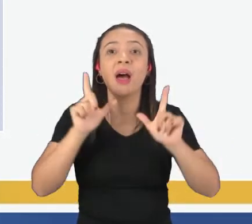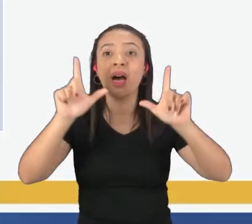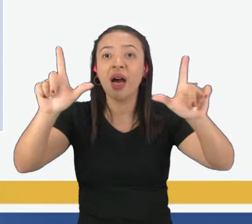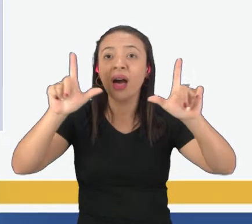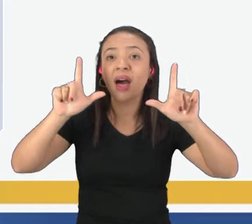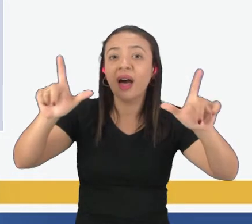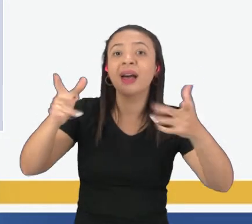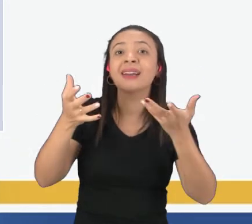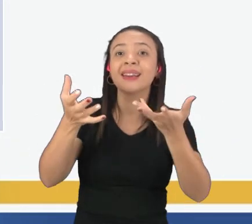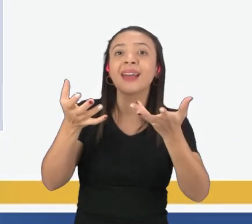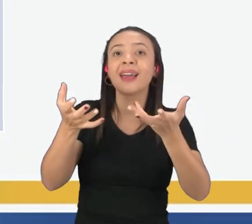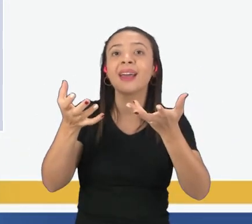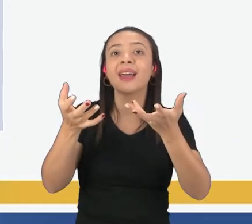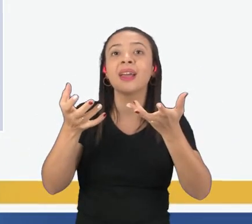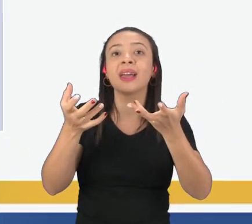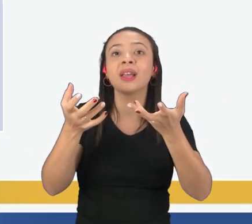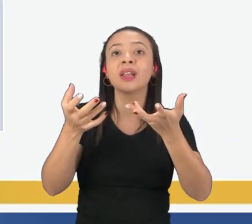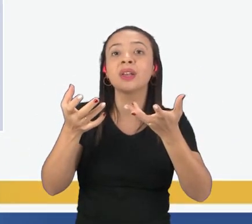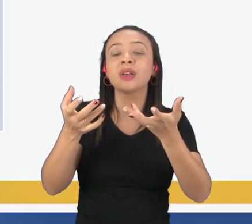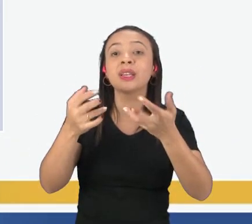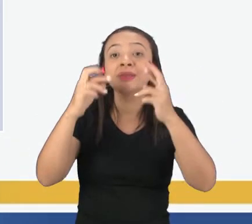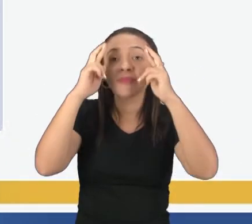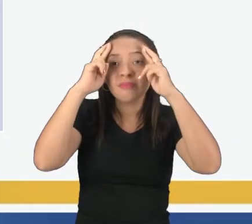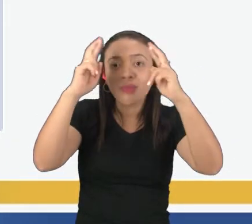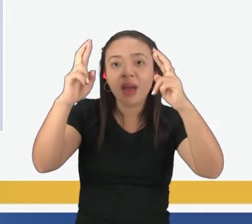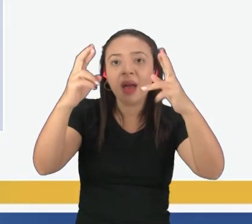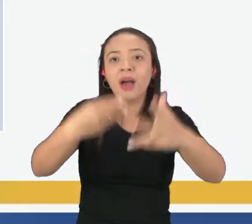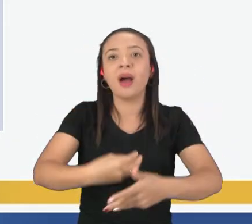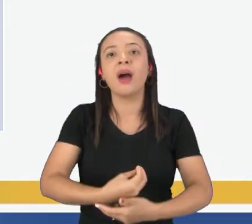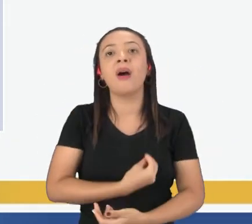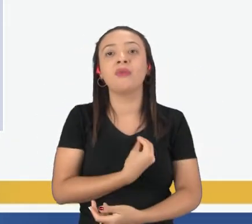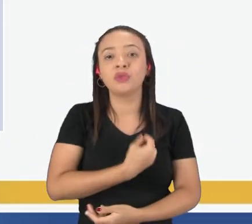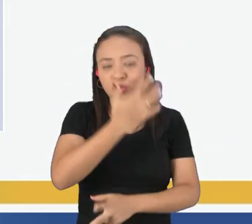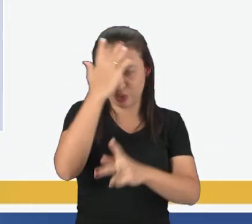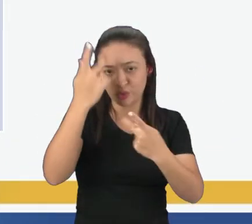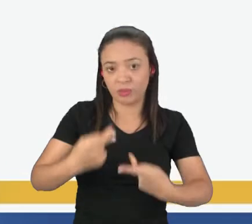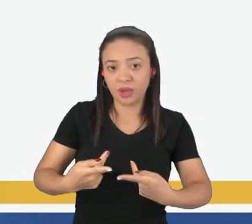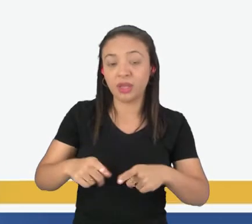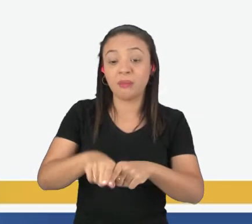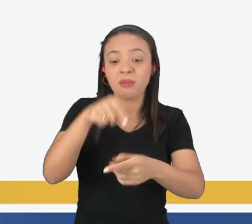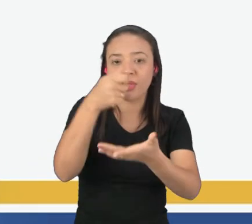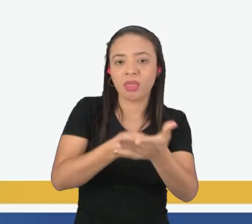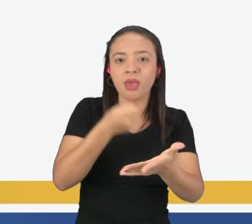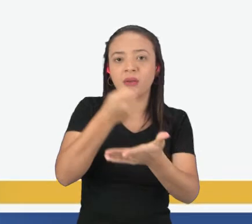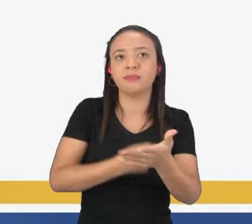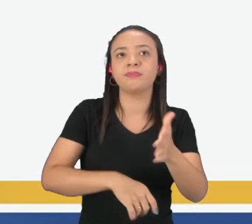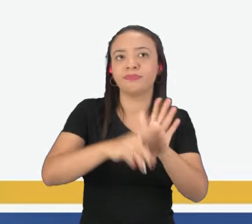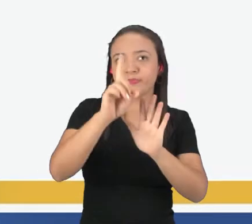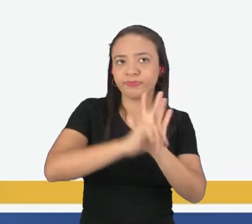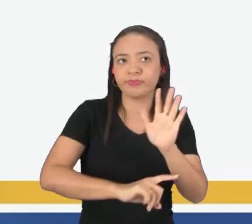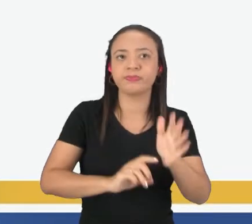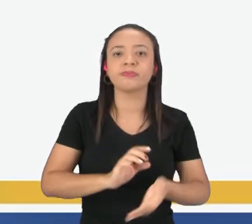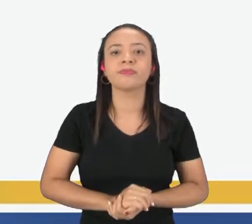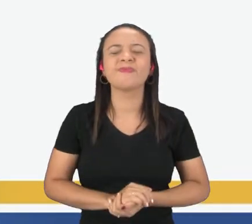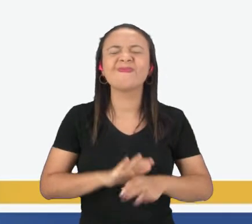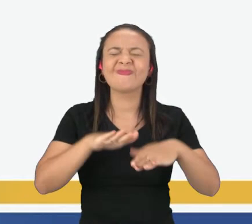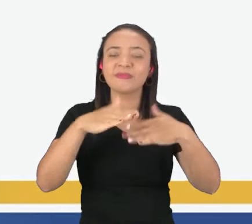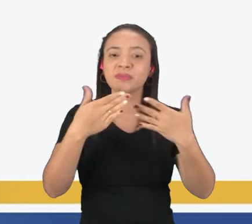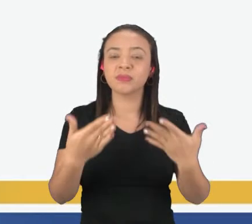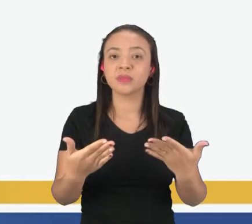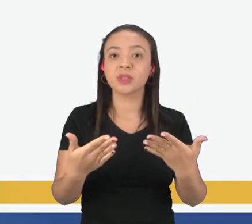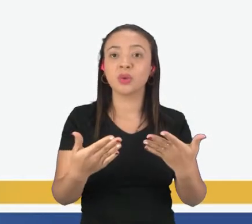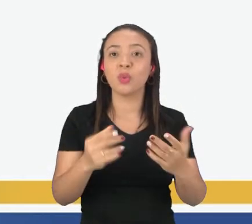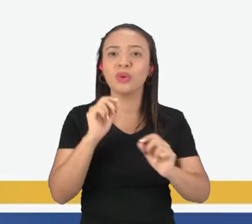fazer propaganda disso. E a gente precisa defender esses direitos. Agora vamos ver quais são